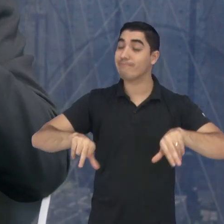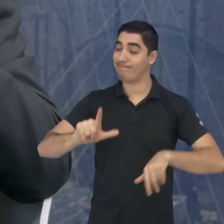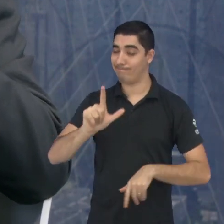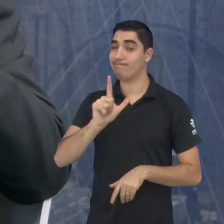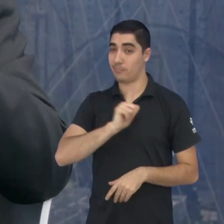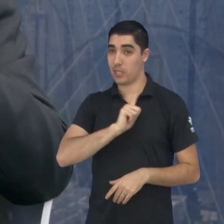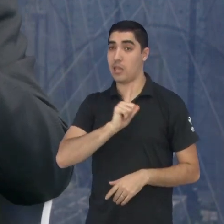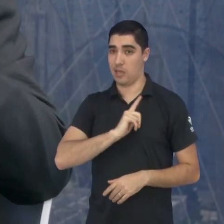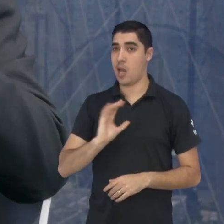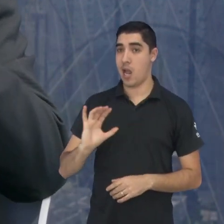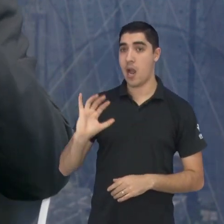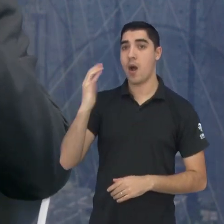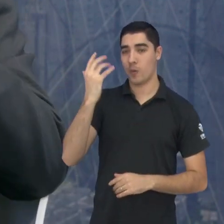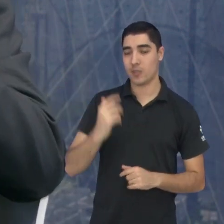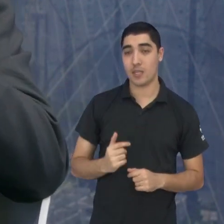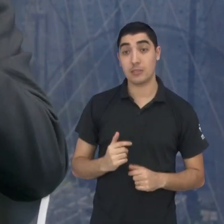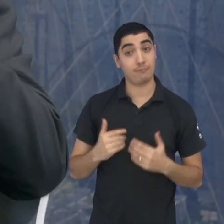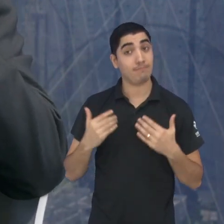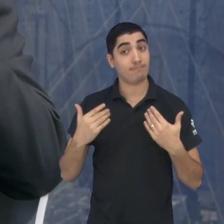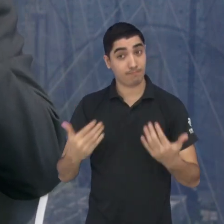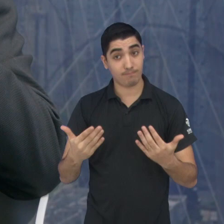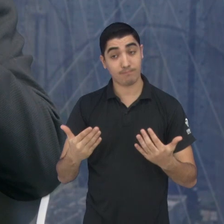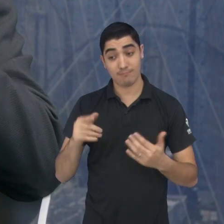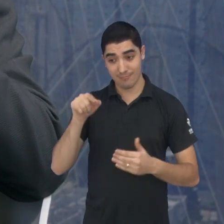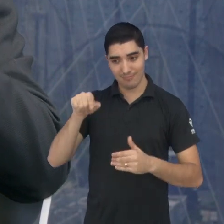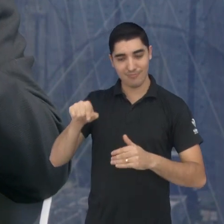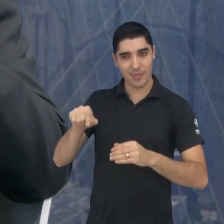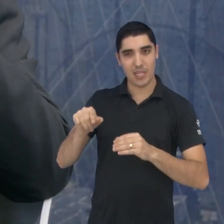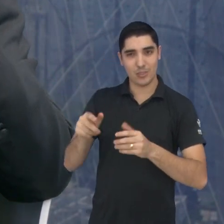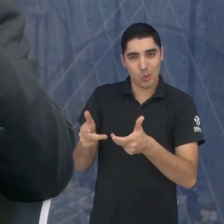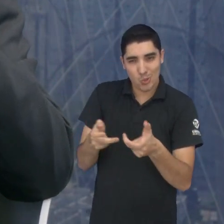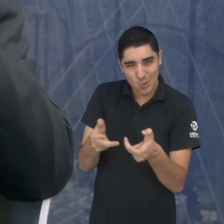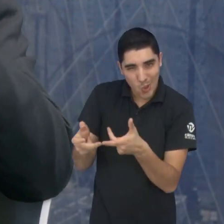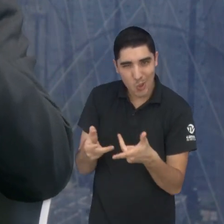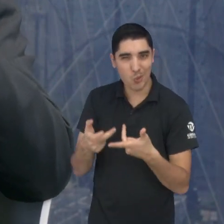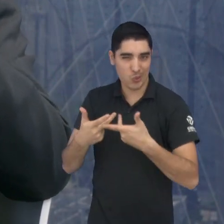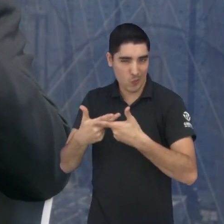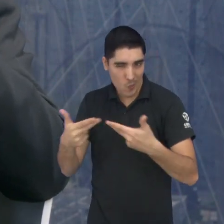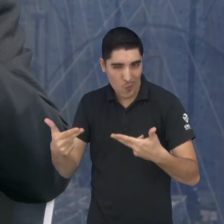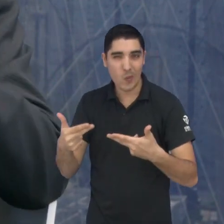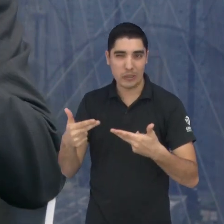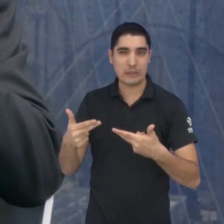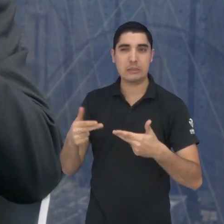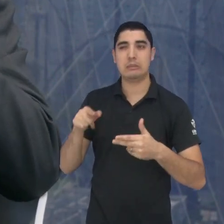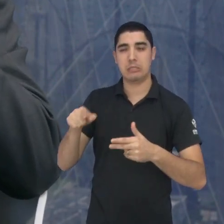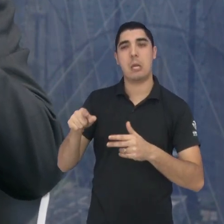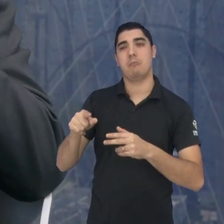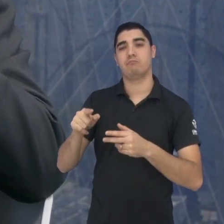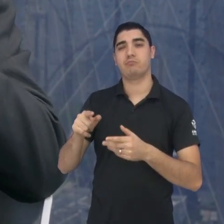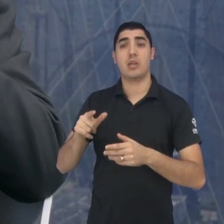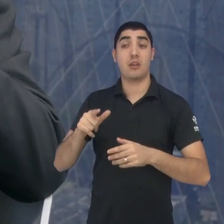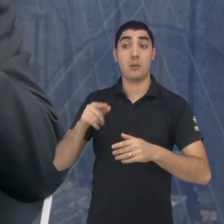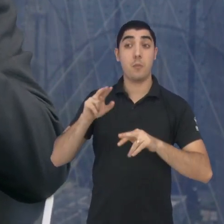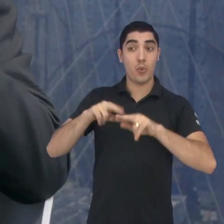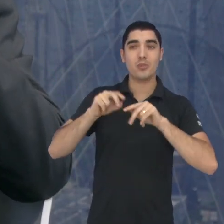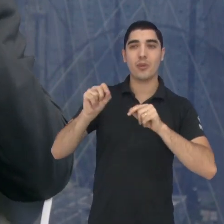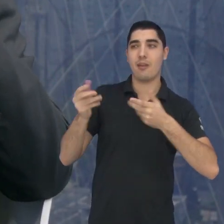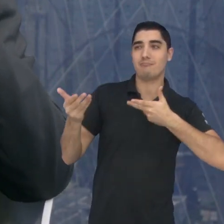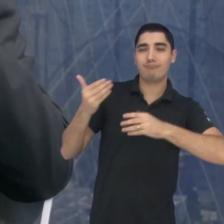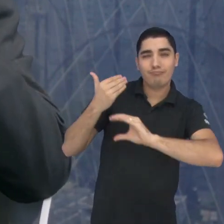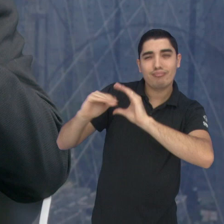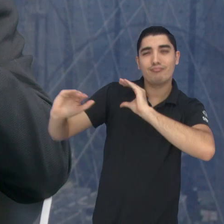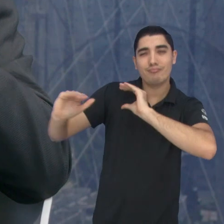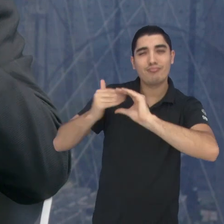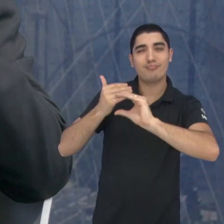a sua rotina, e nessas plataformas de jogo, essa relação à distância também